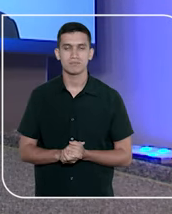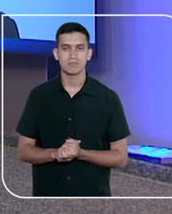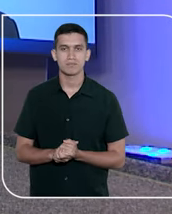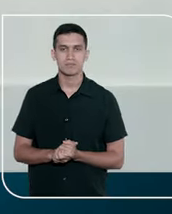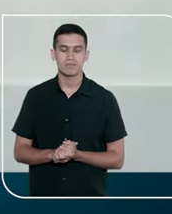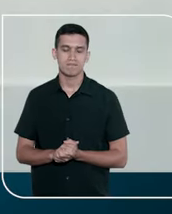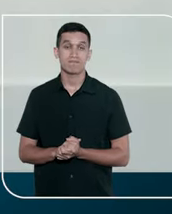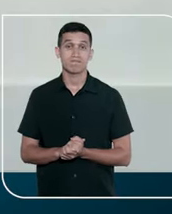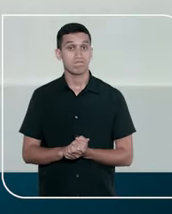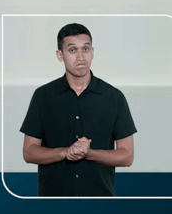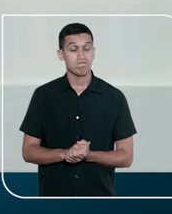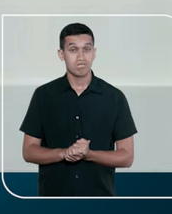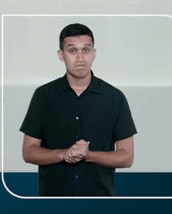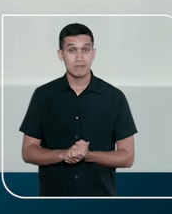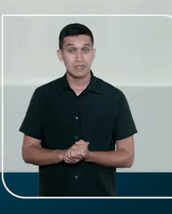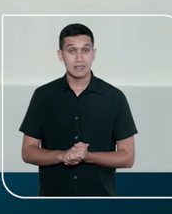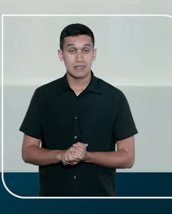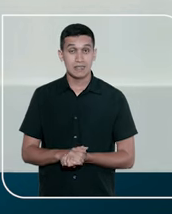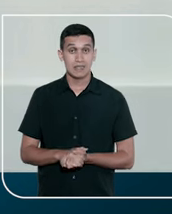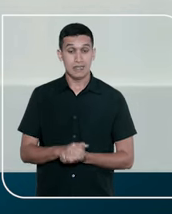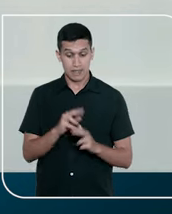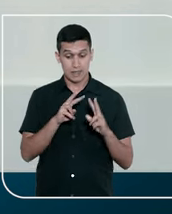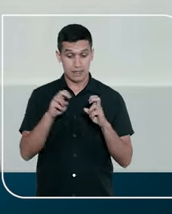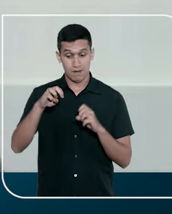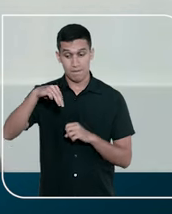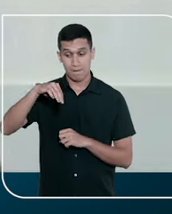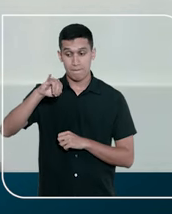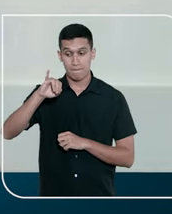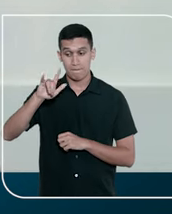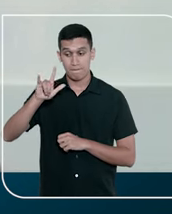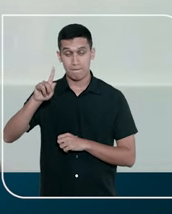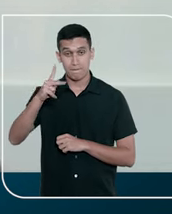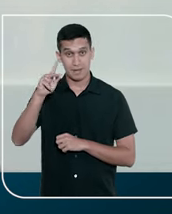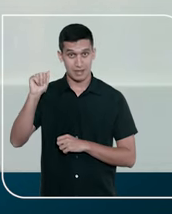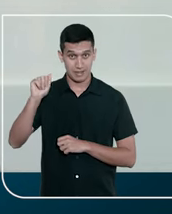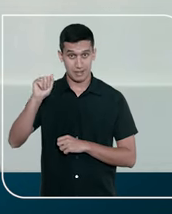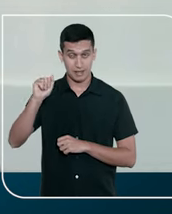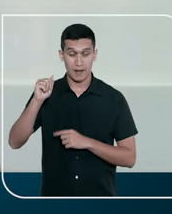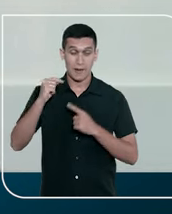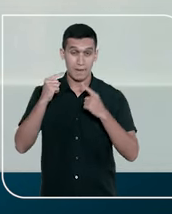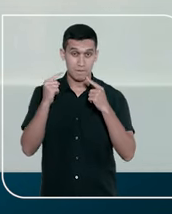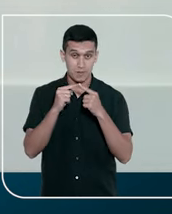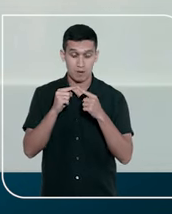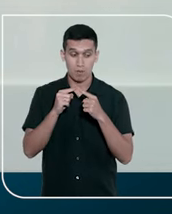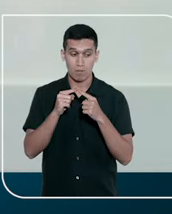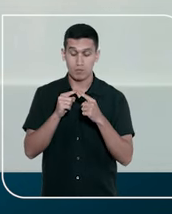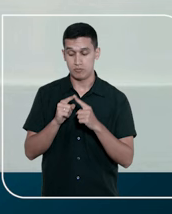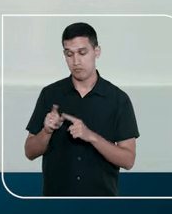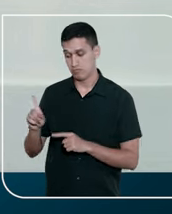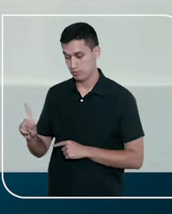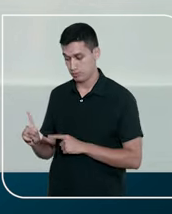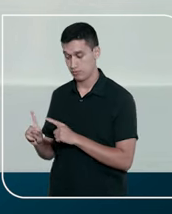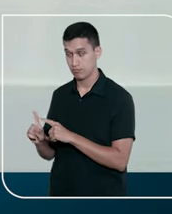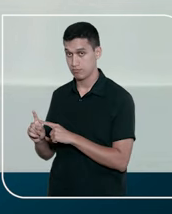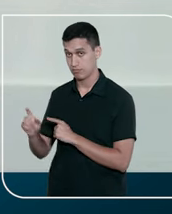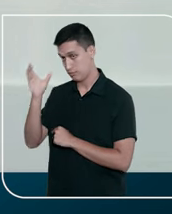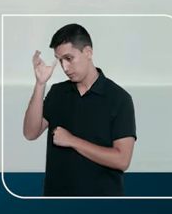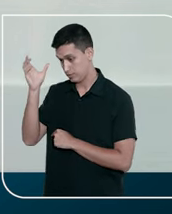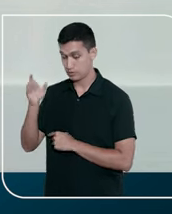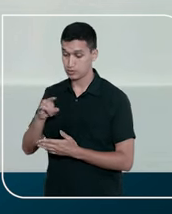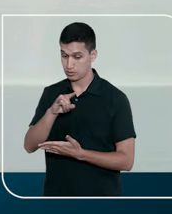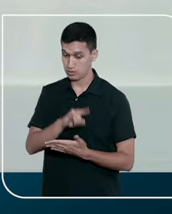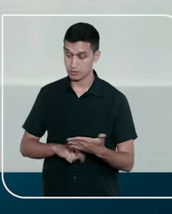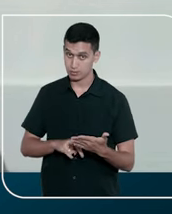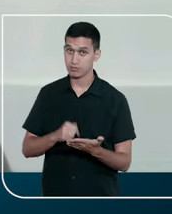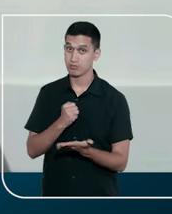Na verdade, a questão das milhas ela é baseada no contrato que aquele consumidor faz